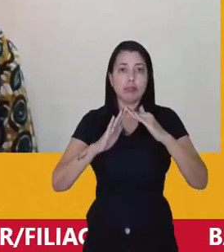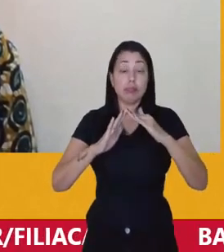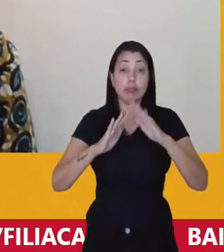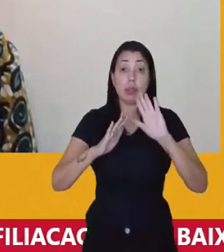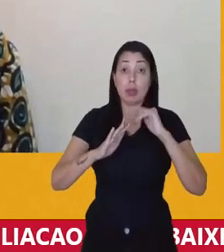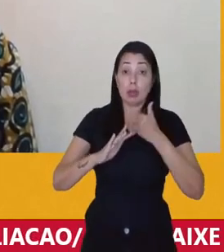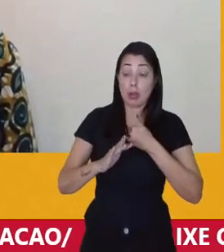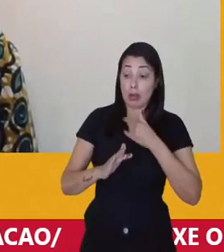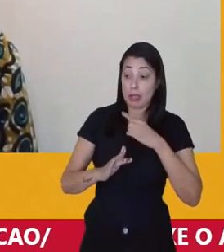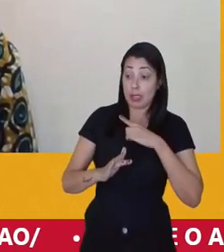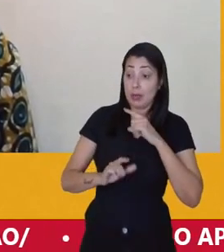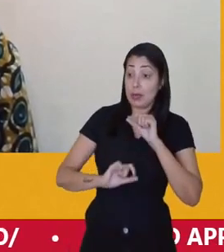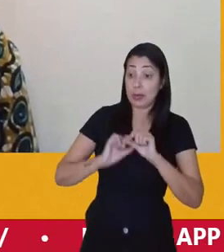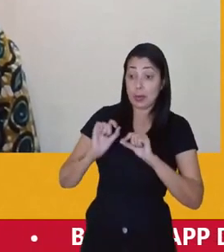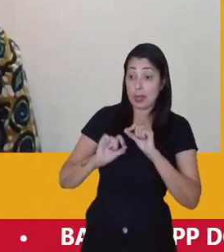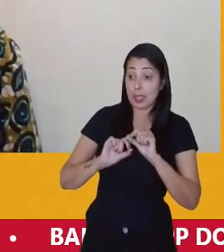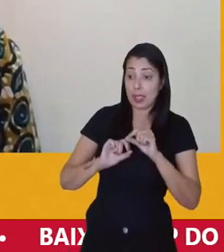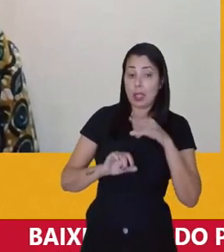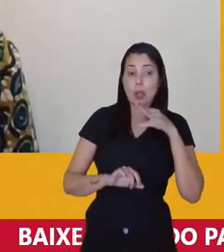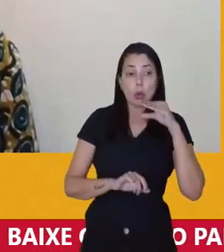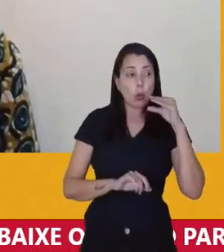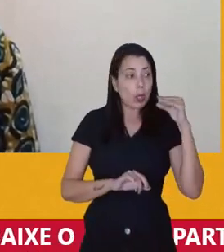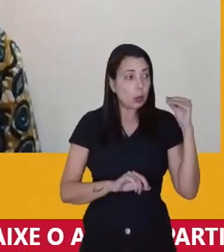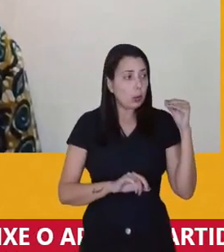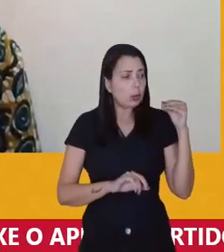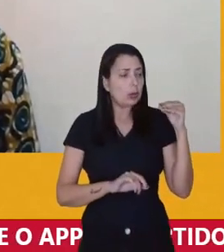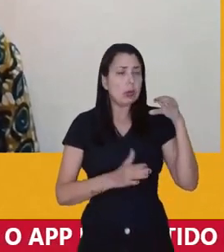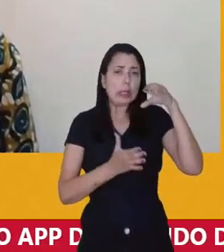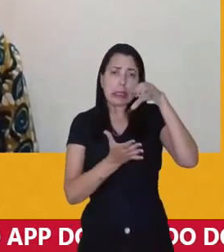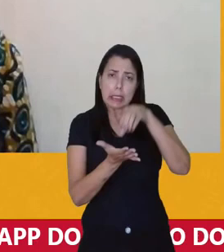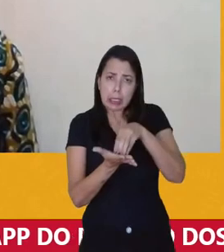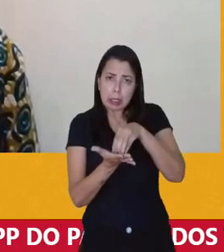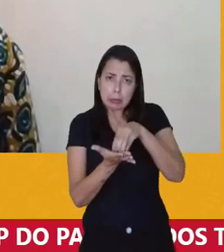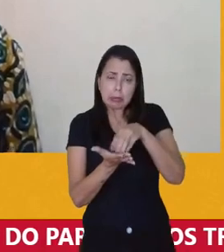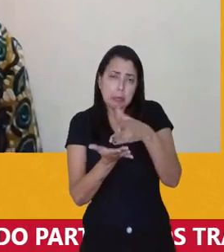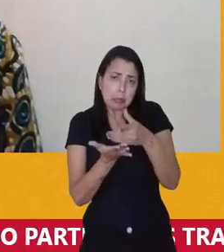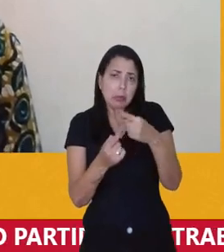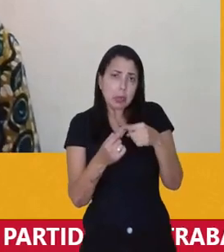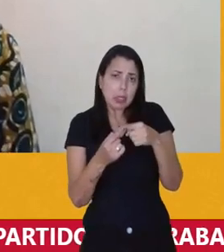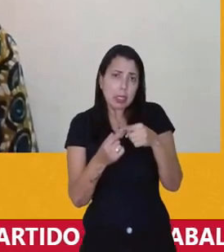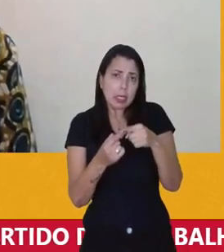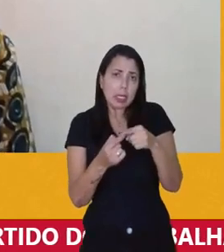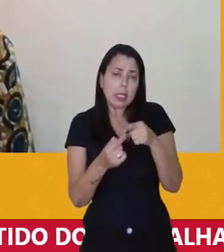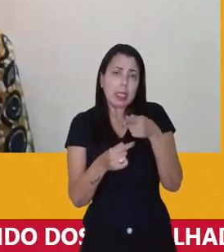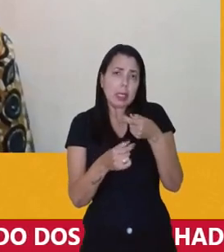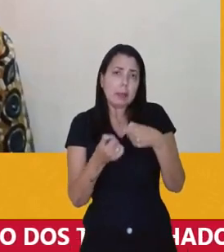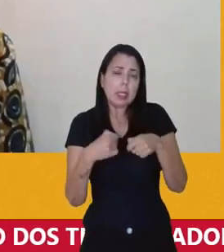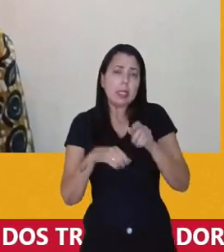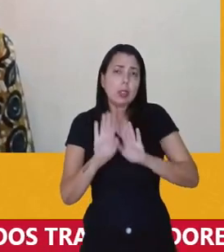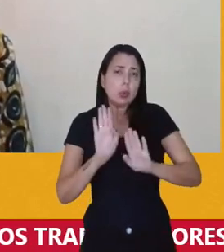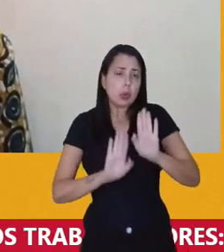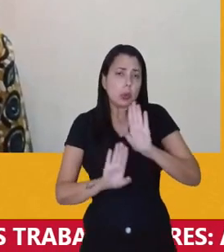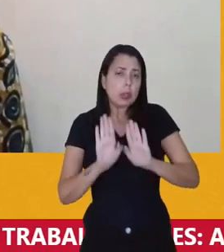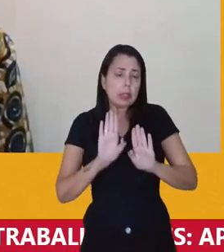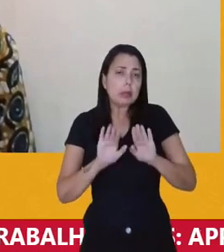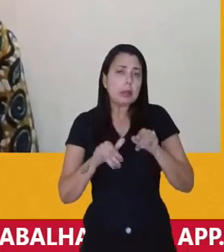gente tem o adultocentrismo, ele carece de uma vigilância epistemológica da mesma forma